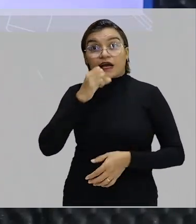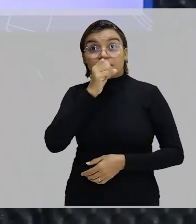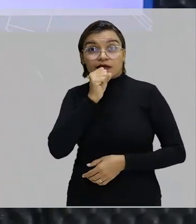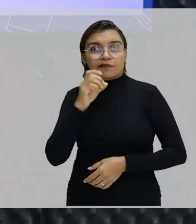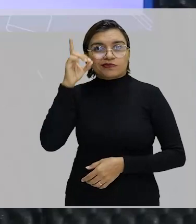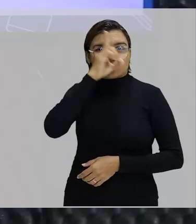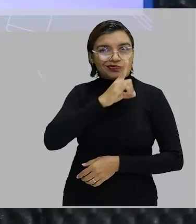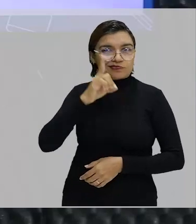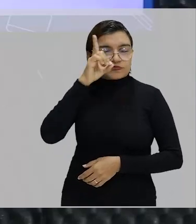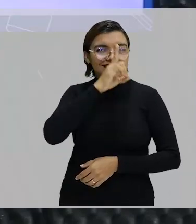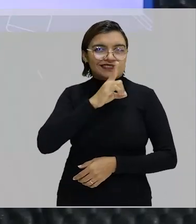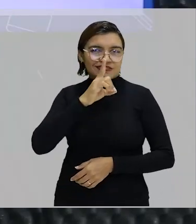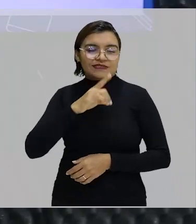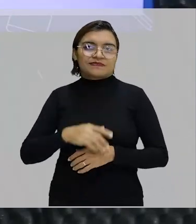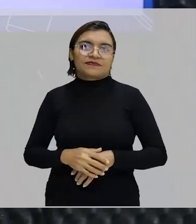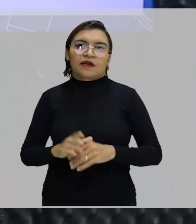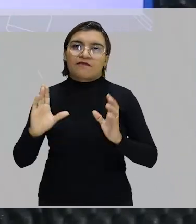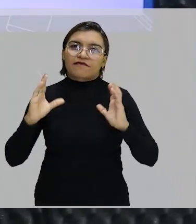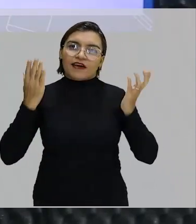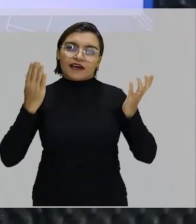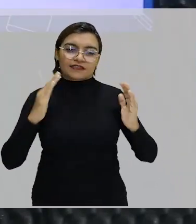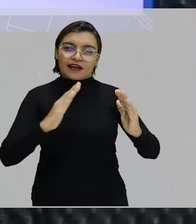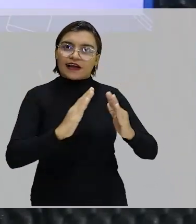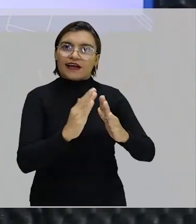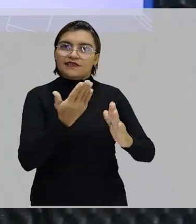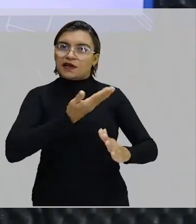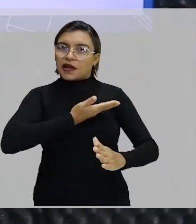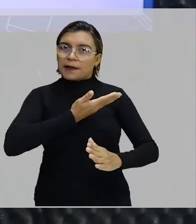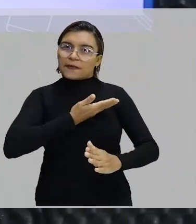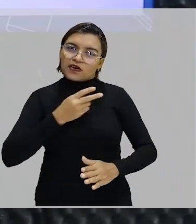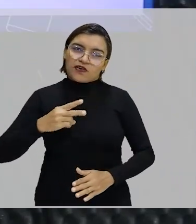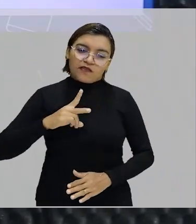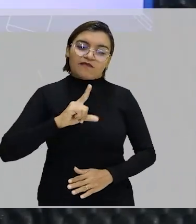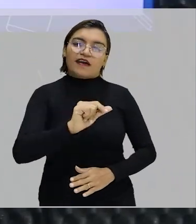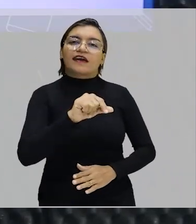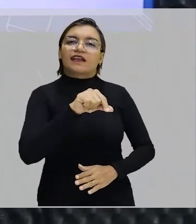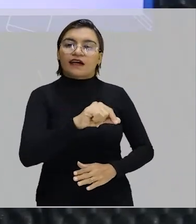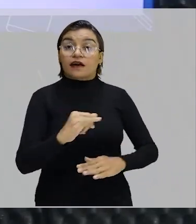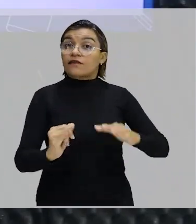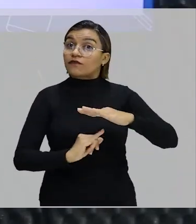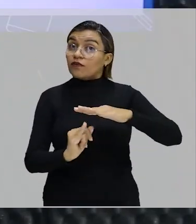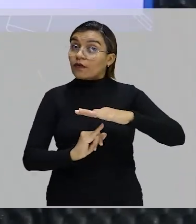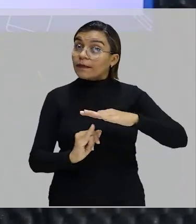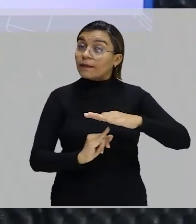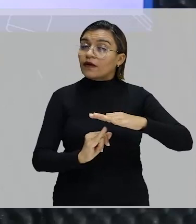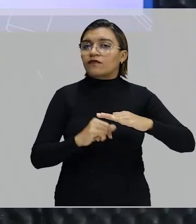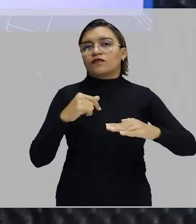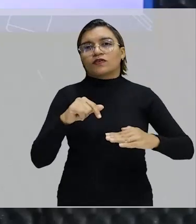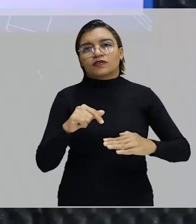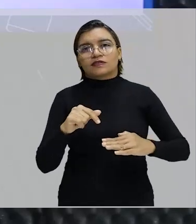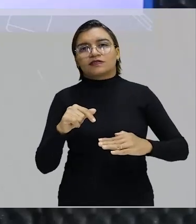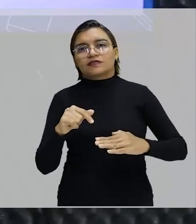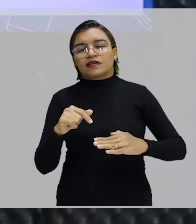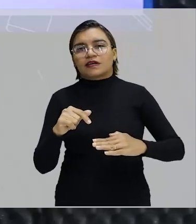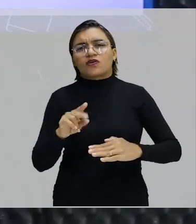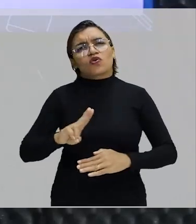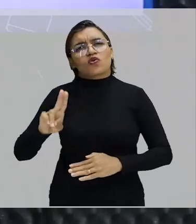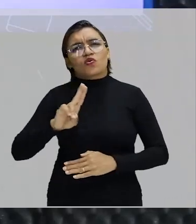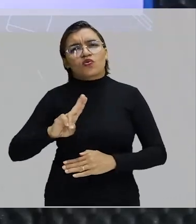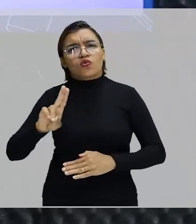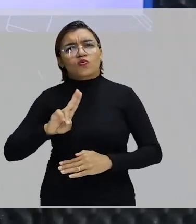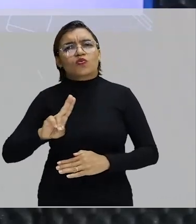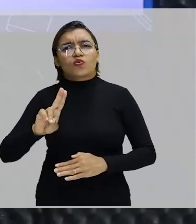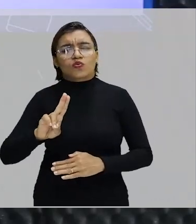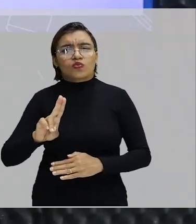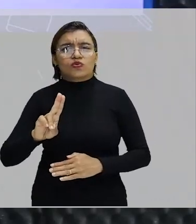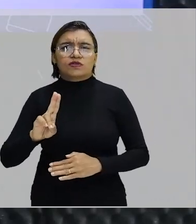semana, uma resenha na casa de um amigo, uma festinha. A informalidade, você se desprende da língua portuguesa um